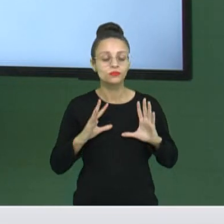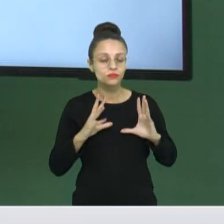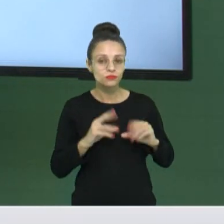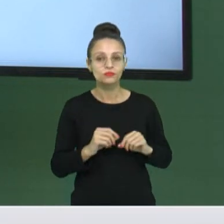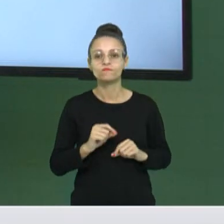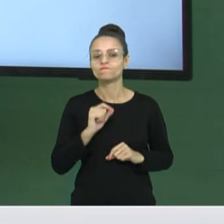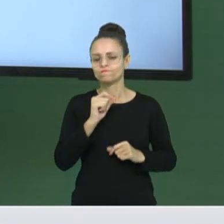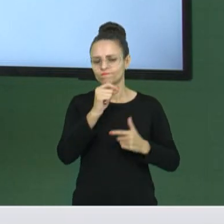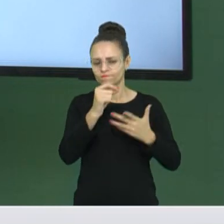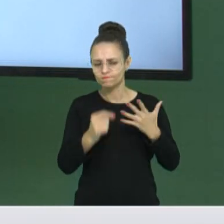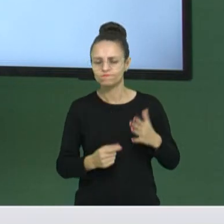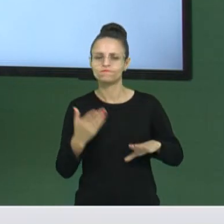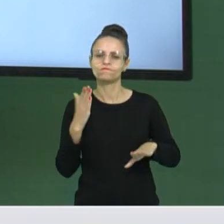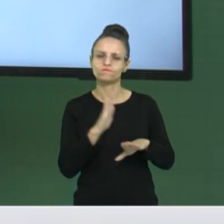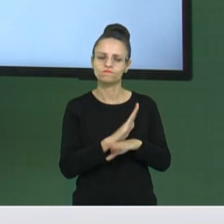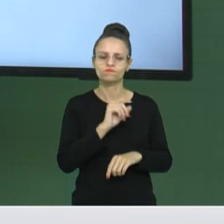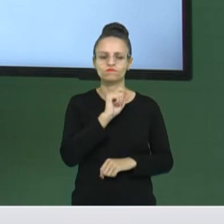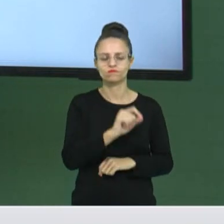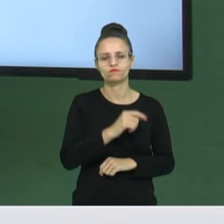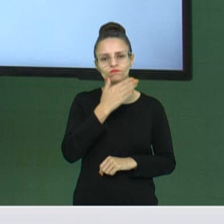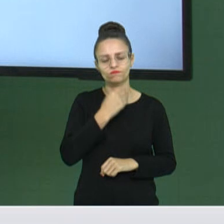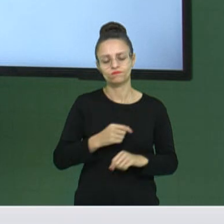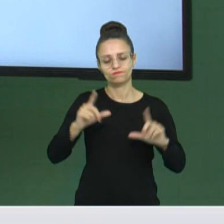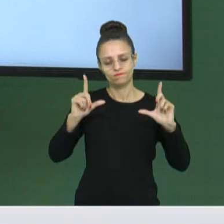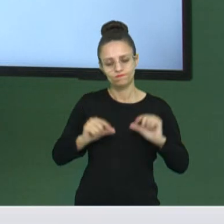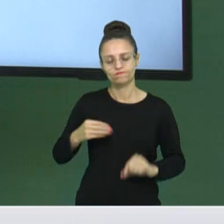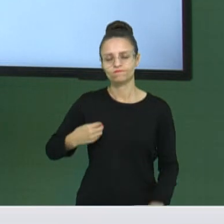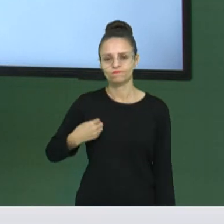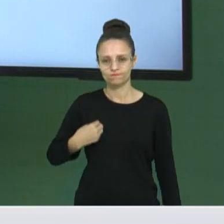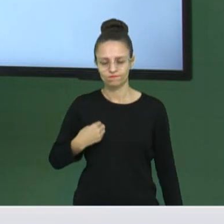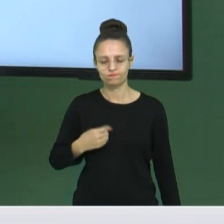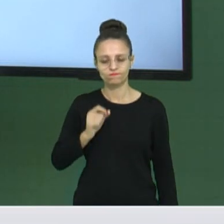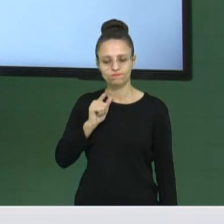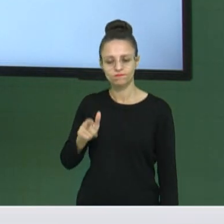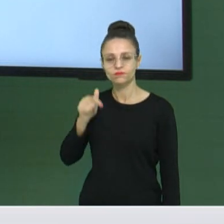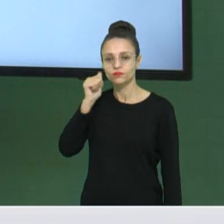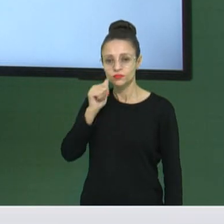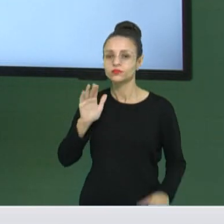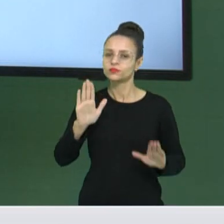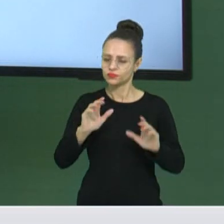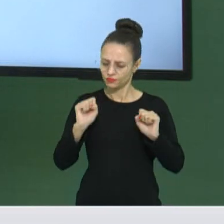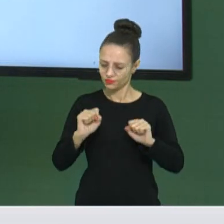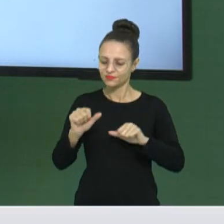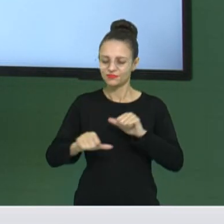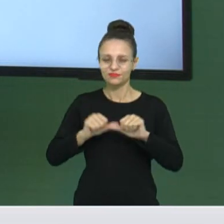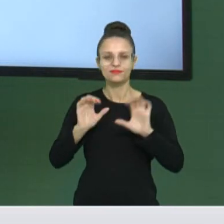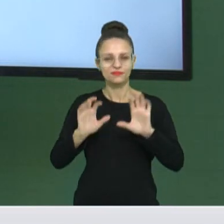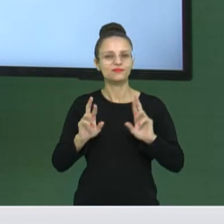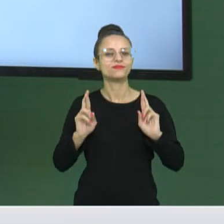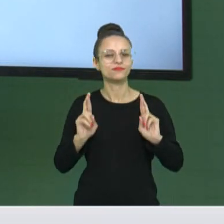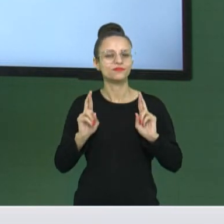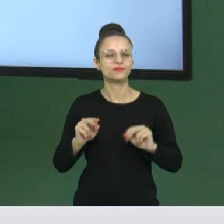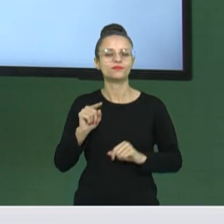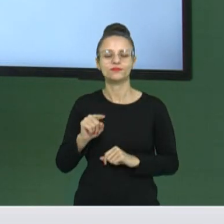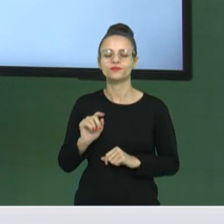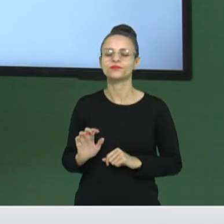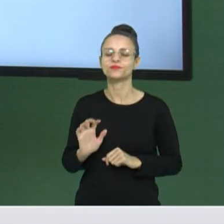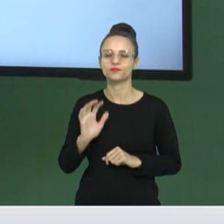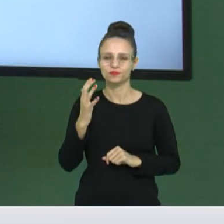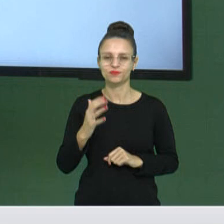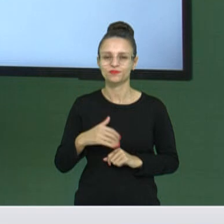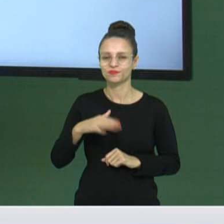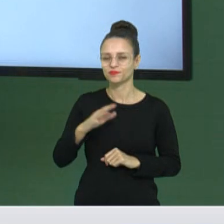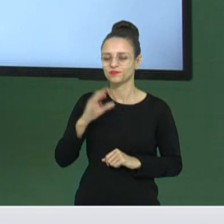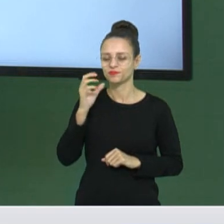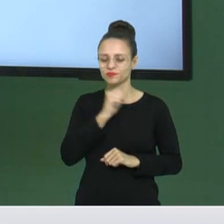é um fator que contribui para que os homens vivam menos que as mulheres. Mas a gente pode mudar isso. Eu espero que isso aconteça o